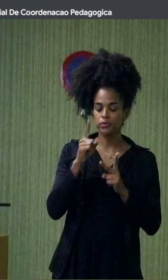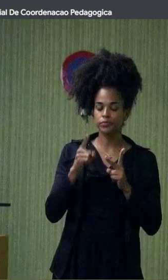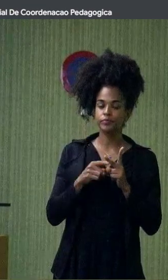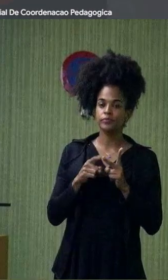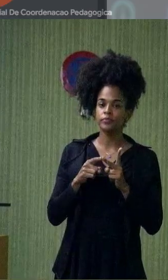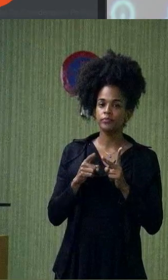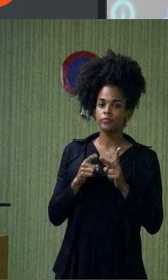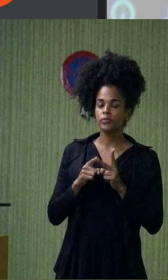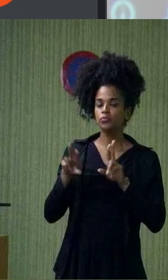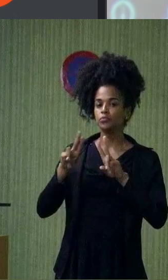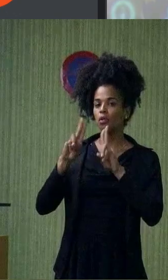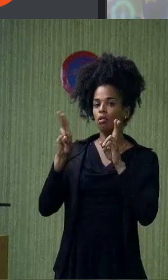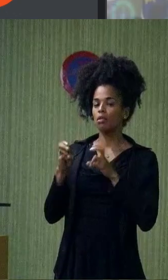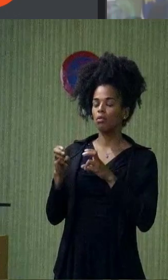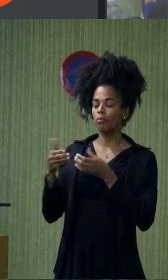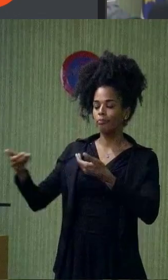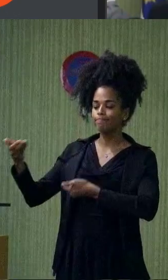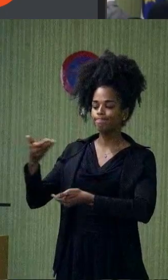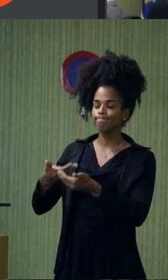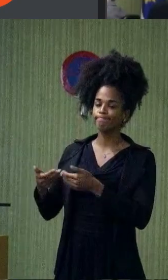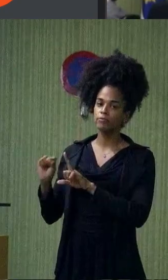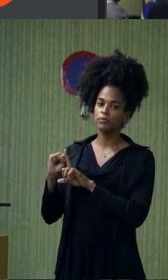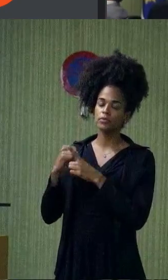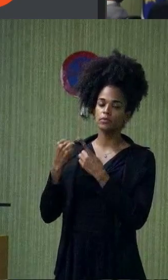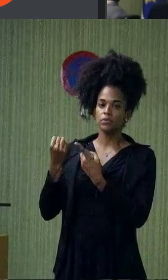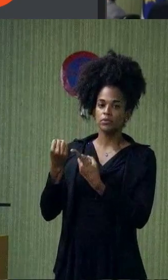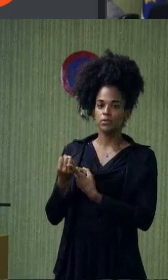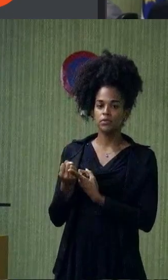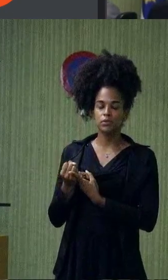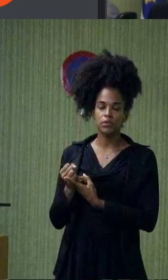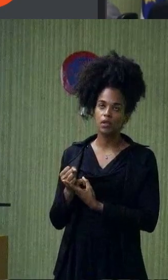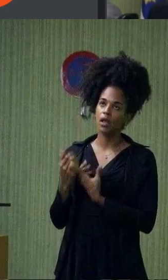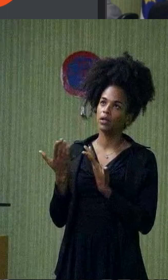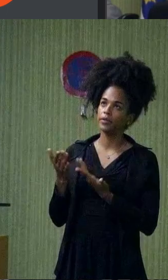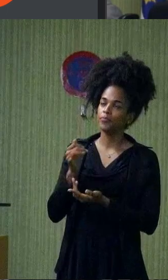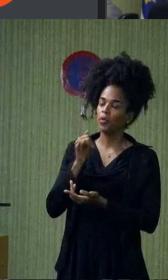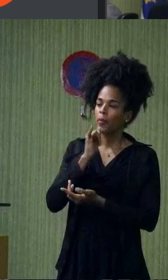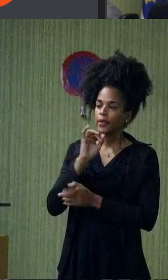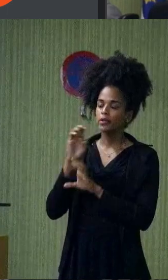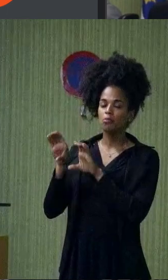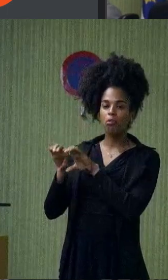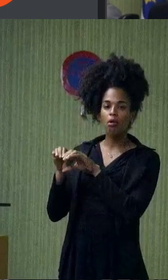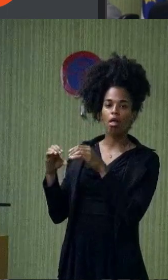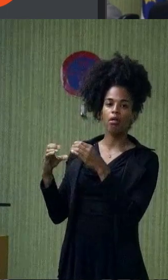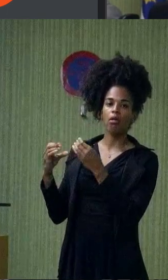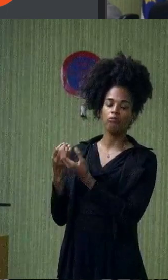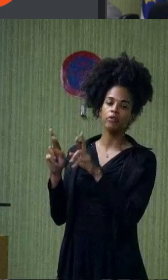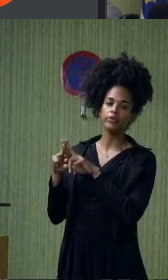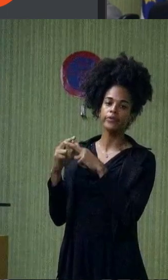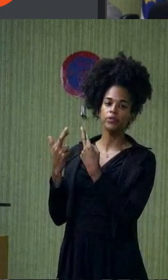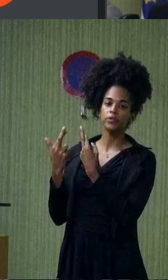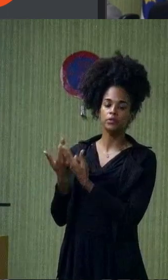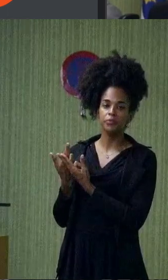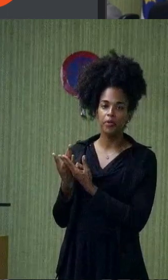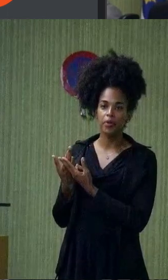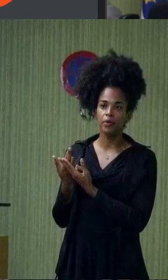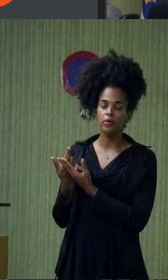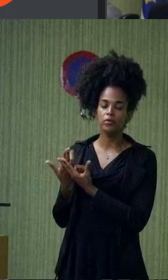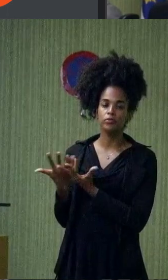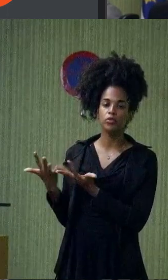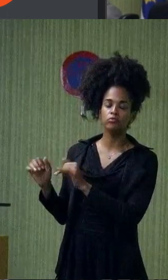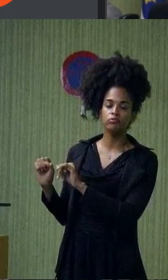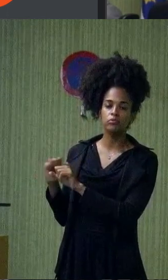do campo da participação social em que várias conferências foram realizadas né a partir do final do do ano de